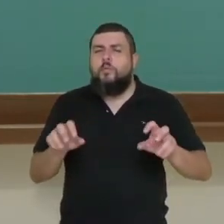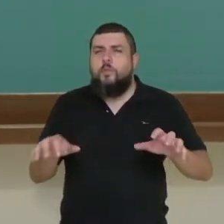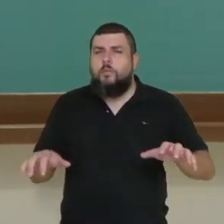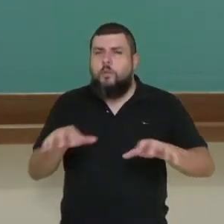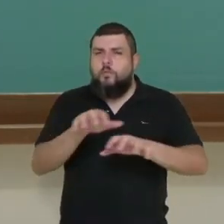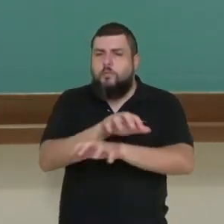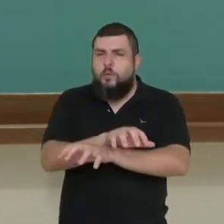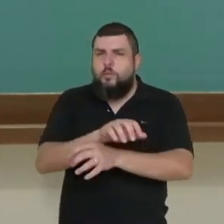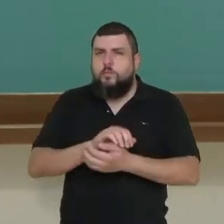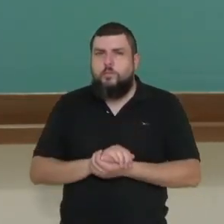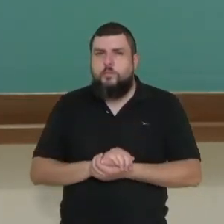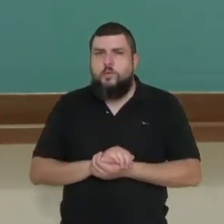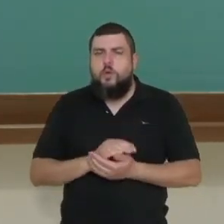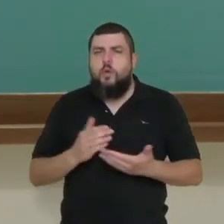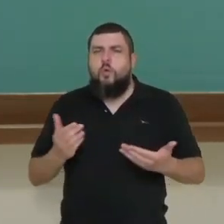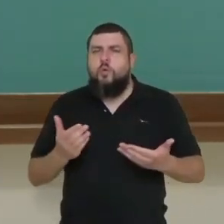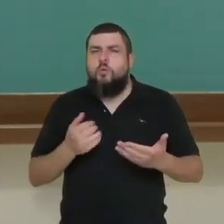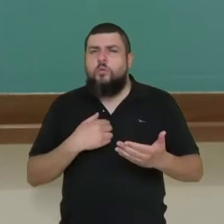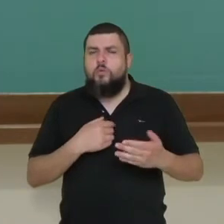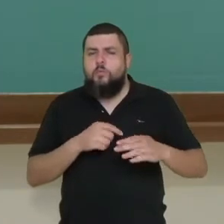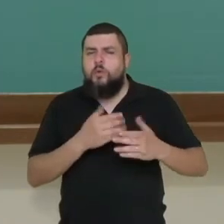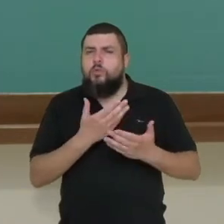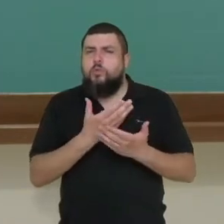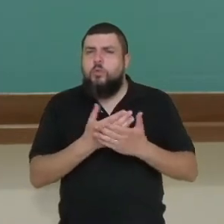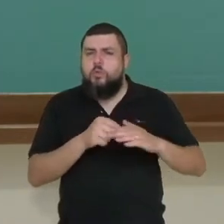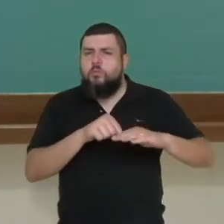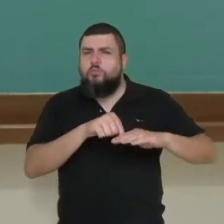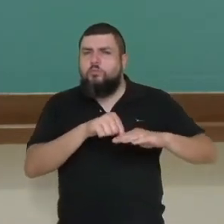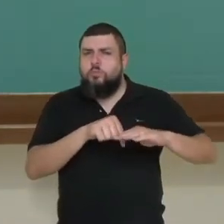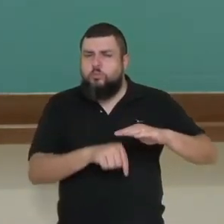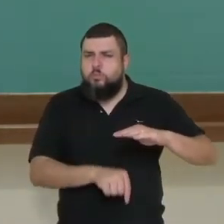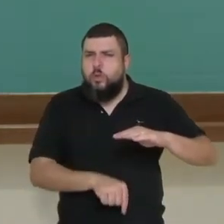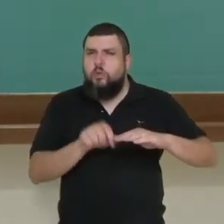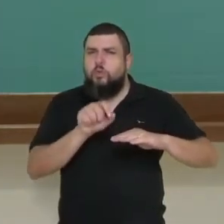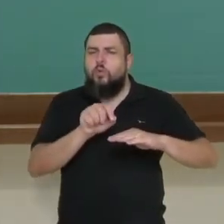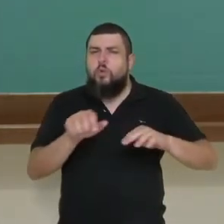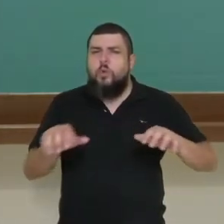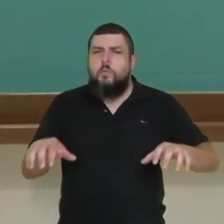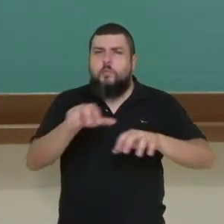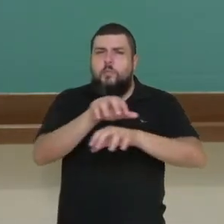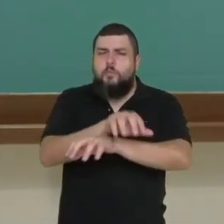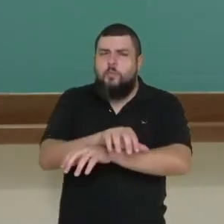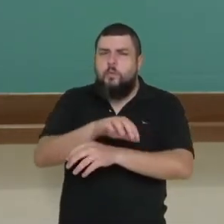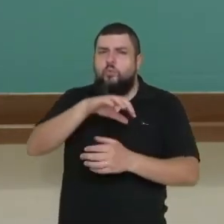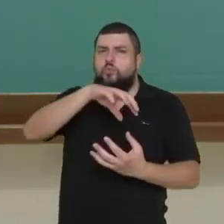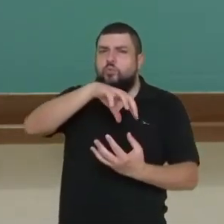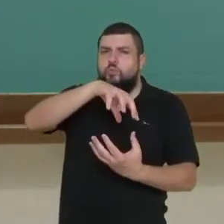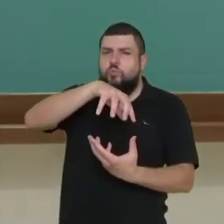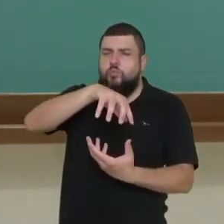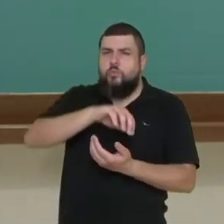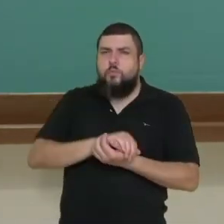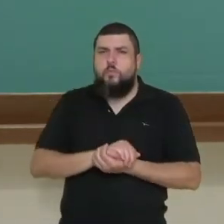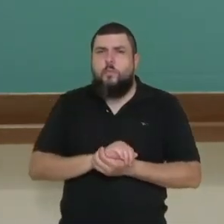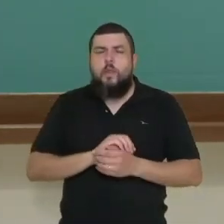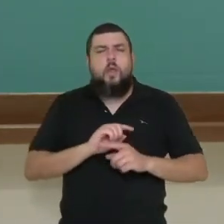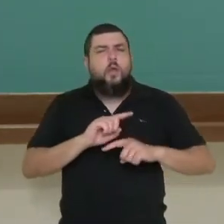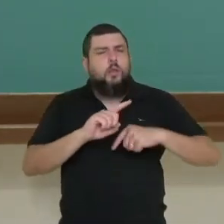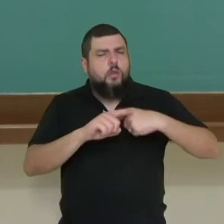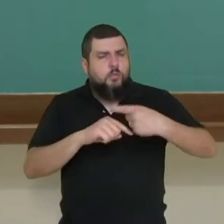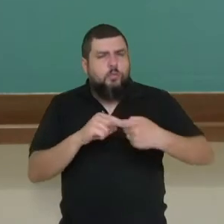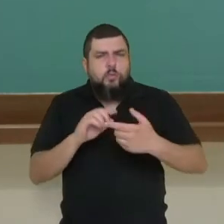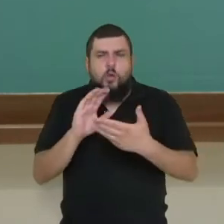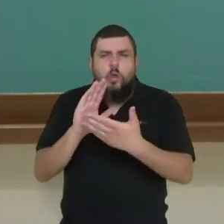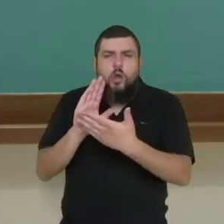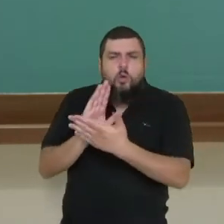aprofundar primeiramente nos biomas mundiais, tá? Depois especificamente vamos ter os biomas que existem no Brasil,